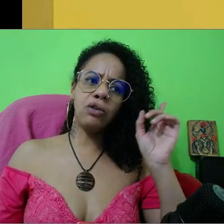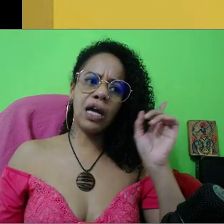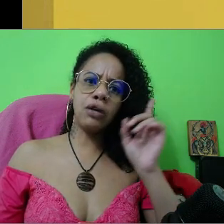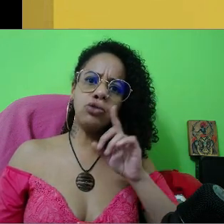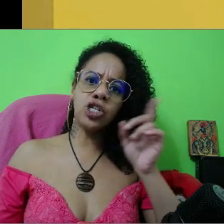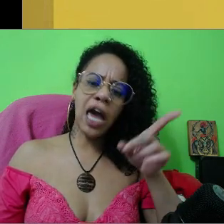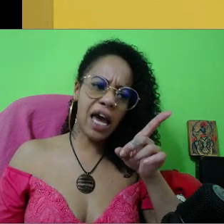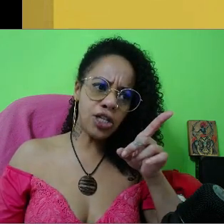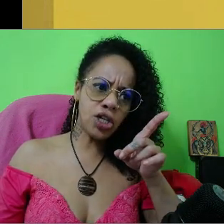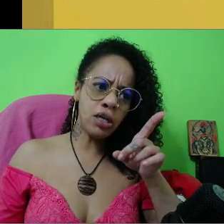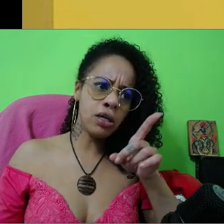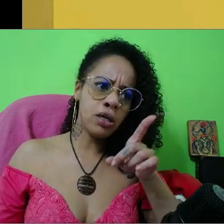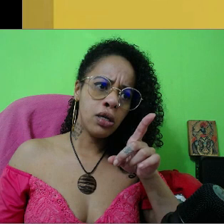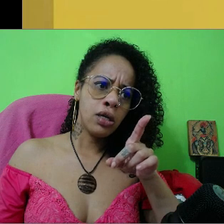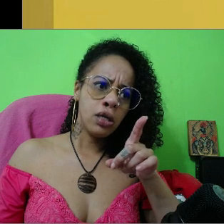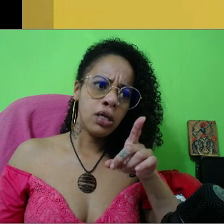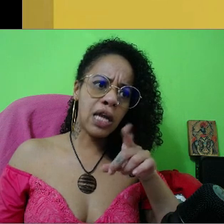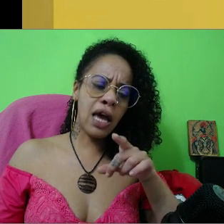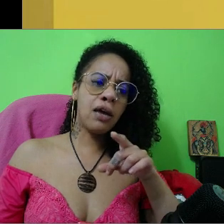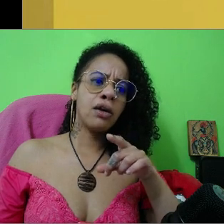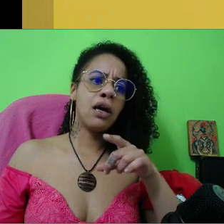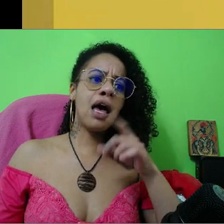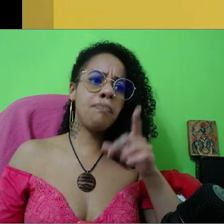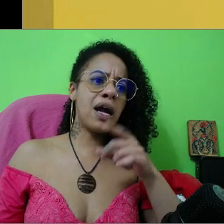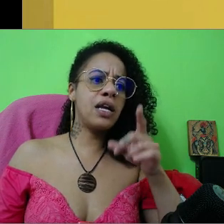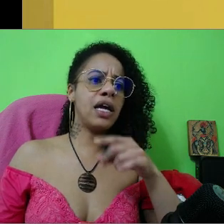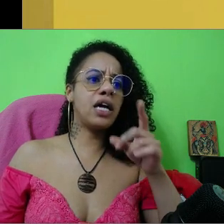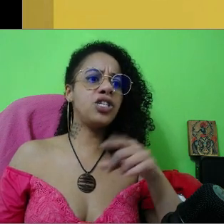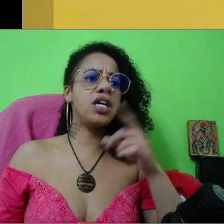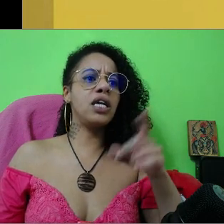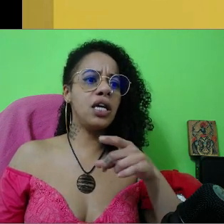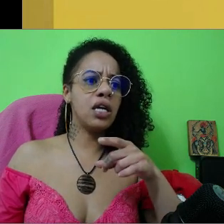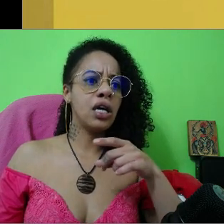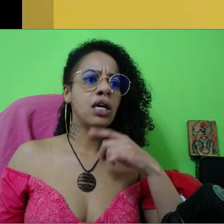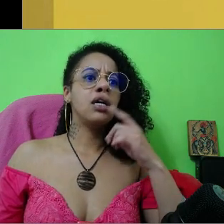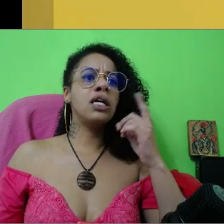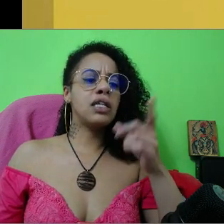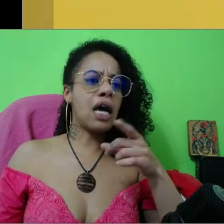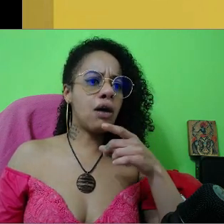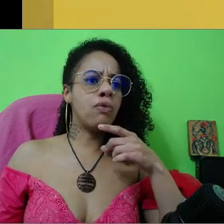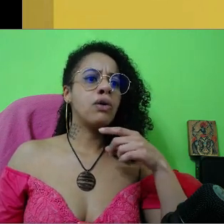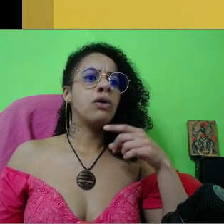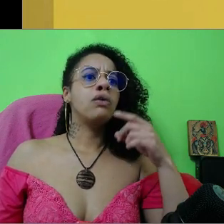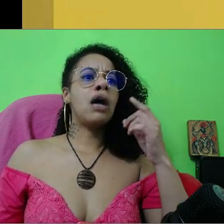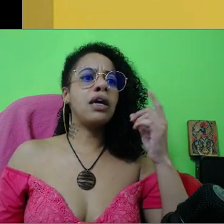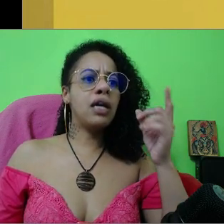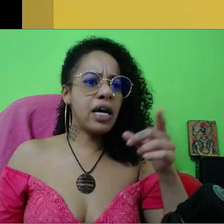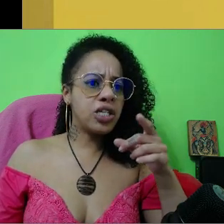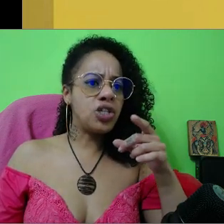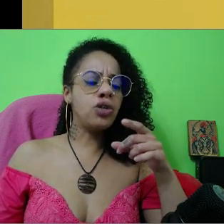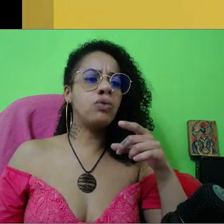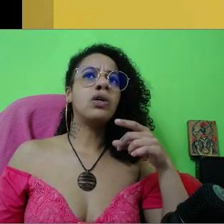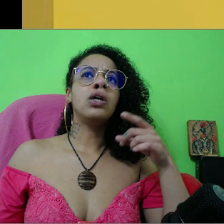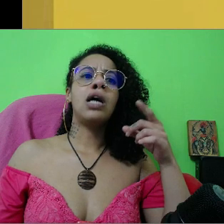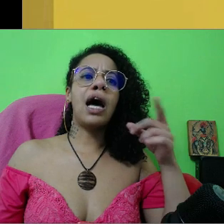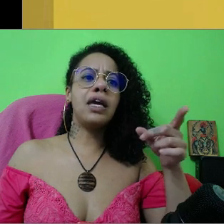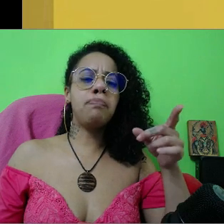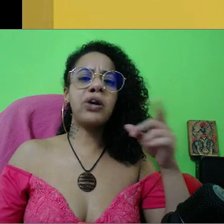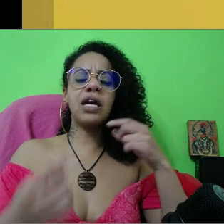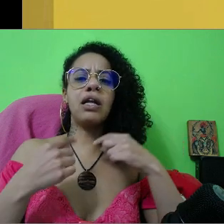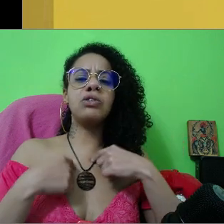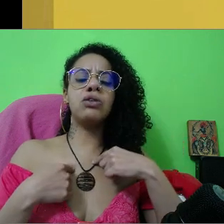foi jogado lá no chat né ah Merlin reage aí e tal aí reagiu